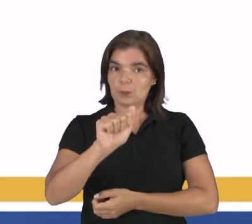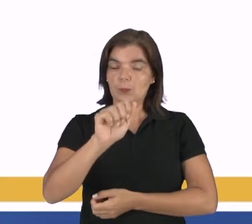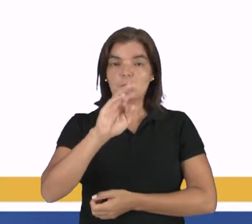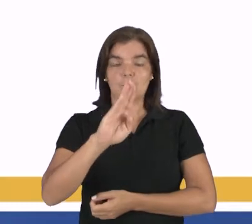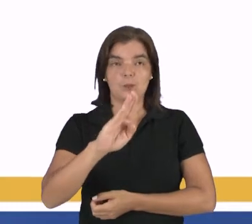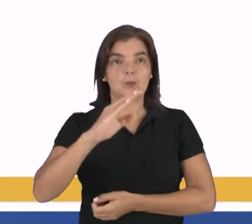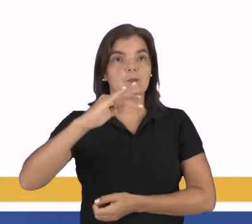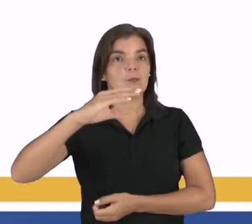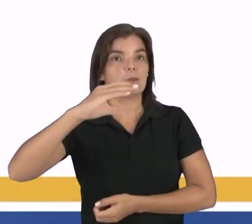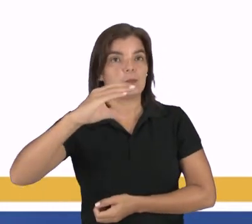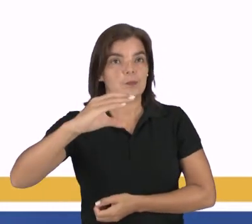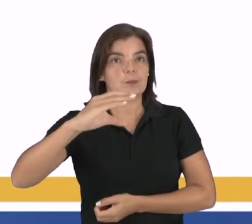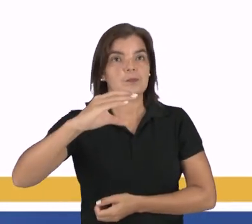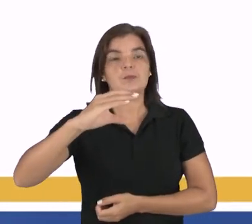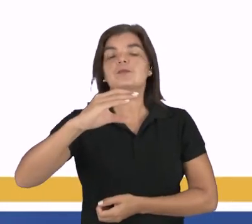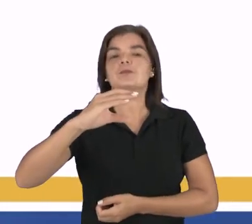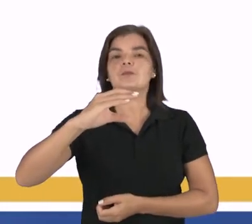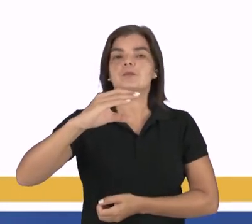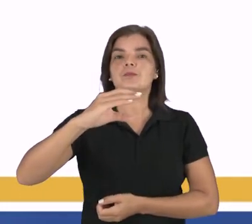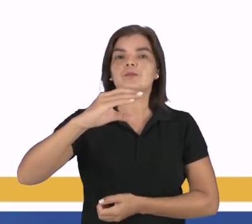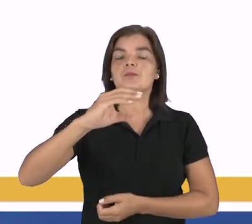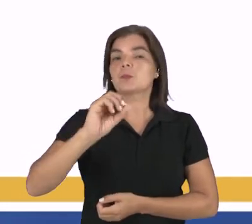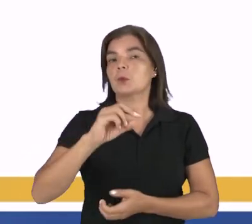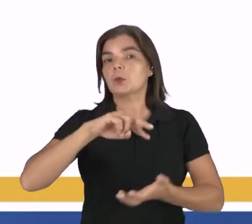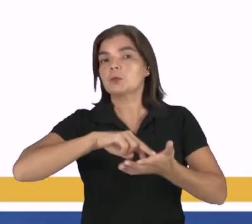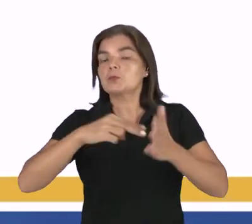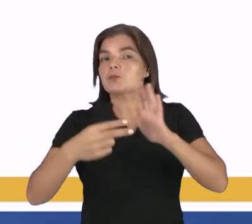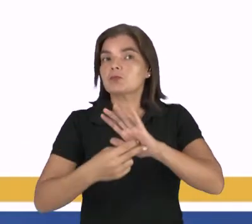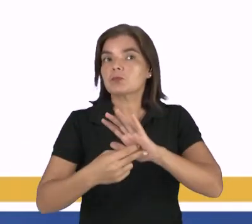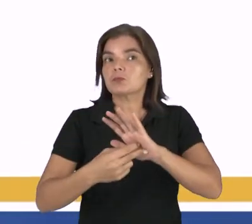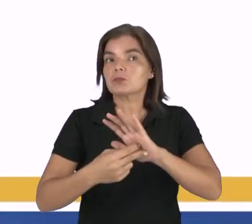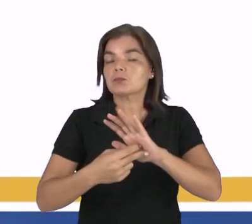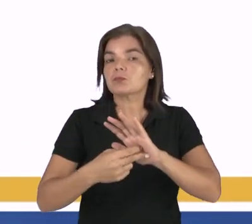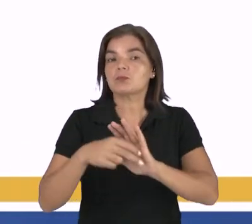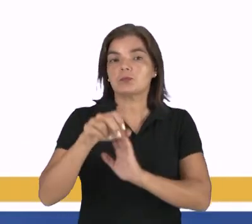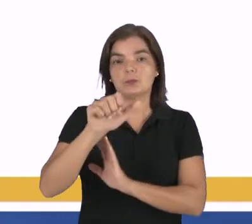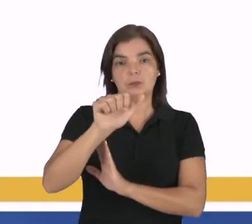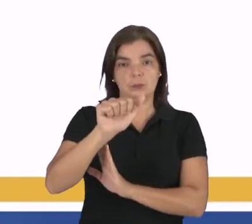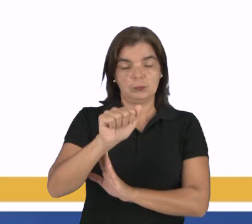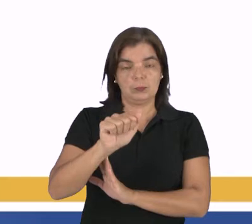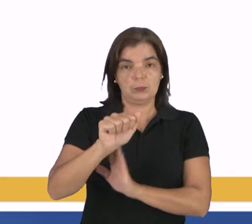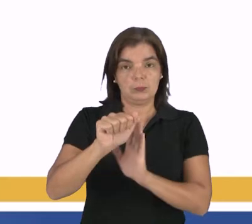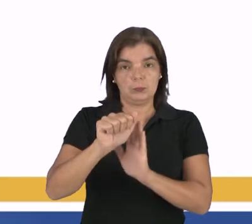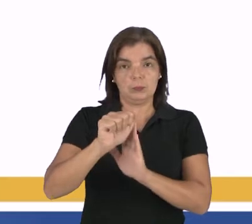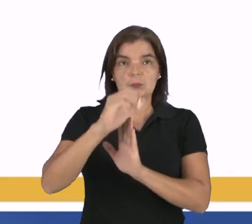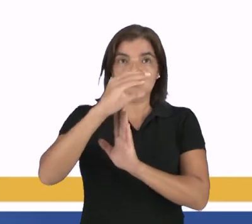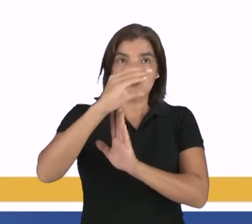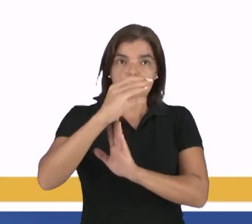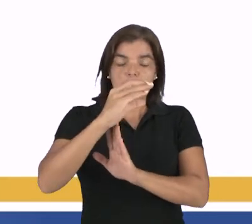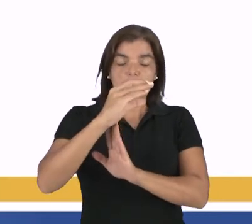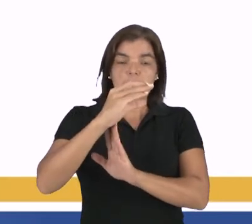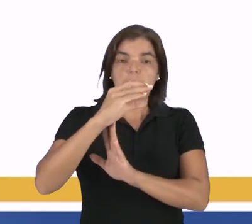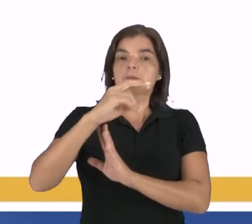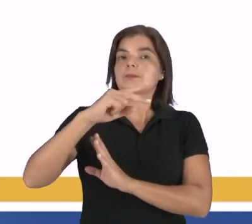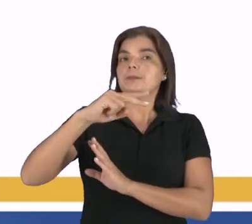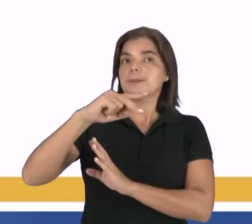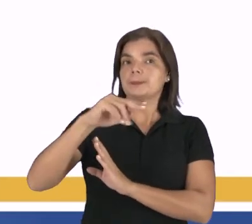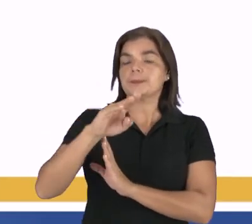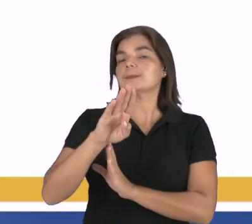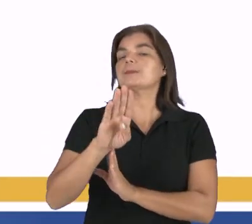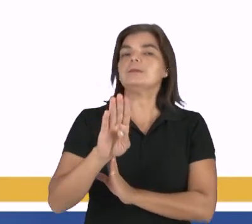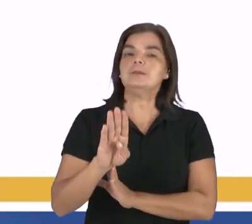A é igual a C. Ou seja, ou implica dizer que o meu A elevado a esse